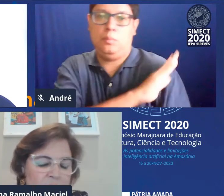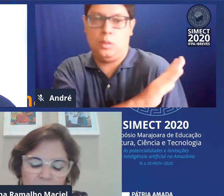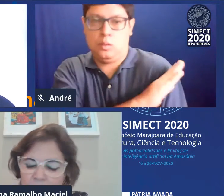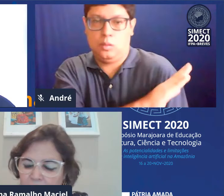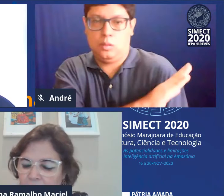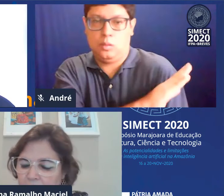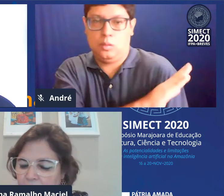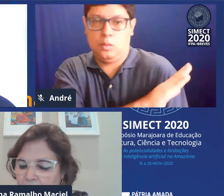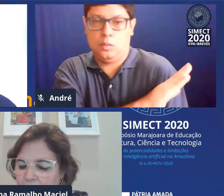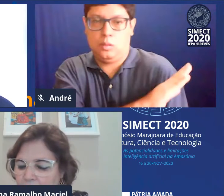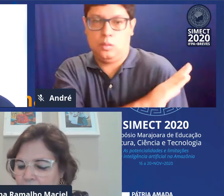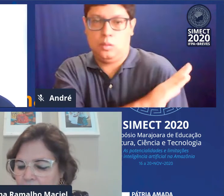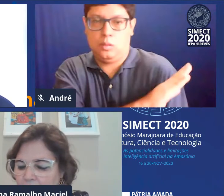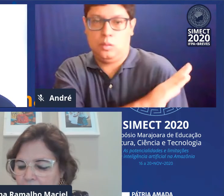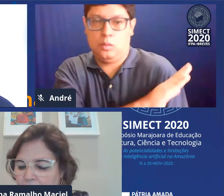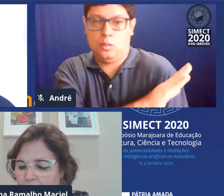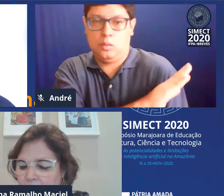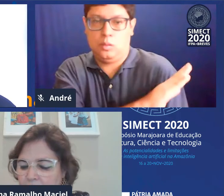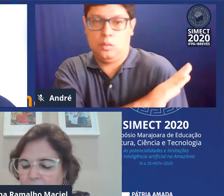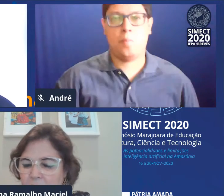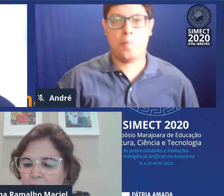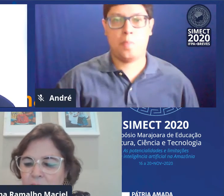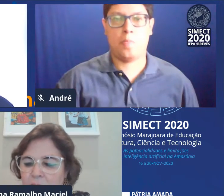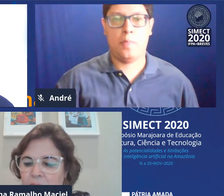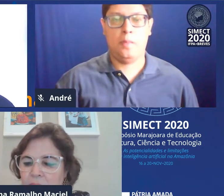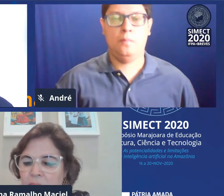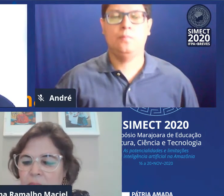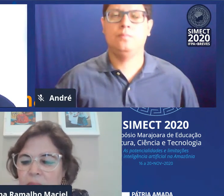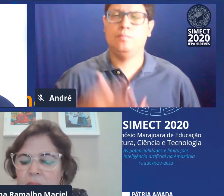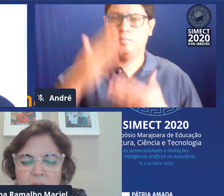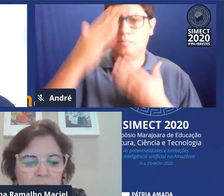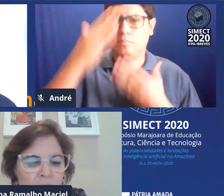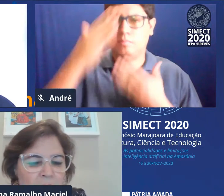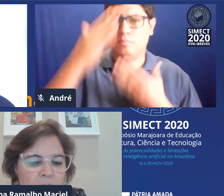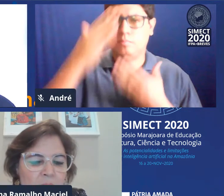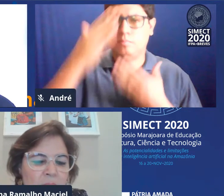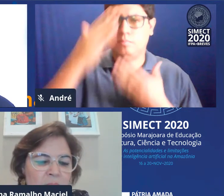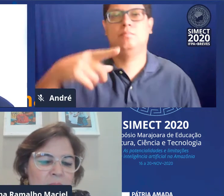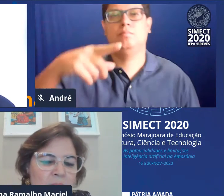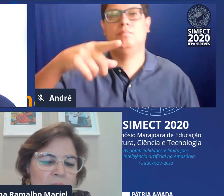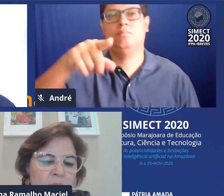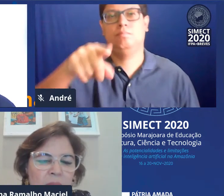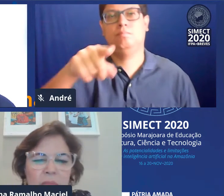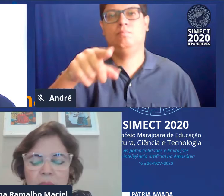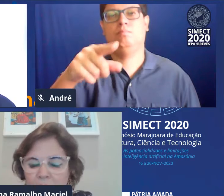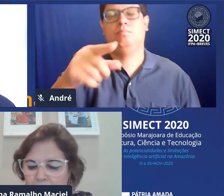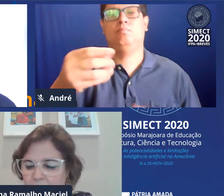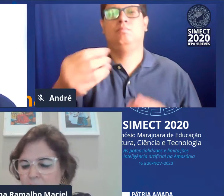né, dos seus trabalhos, né, da sua vasta experiência na área da aquicultura.